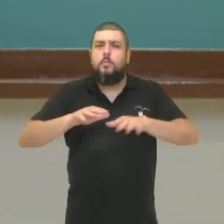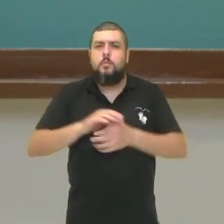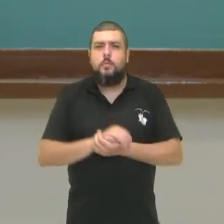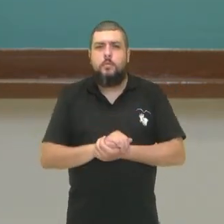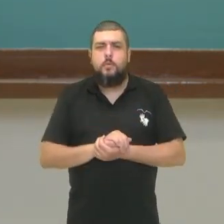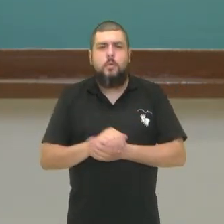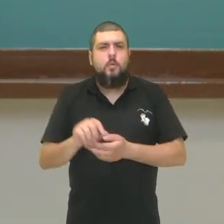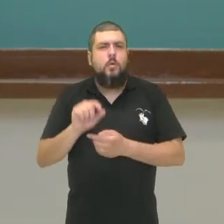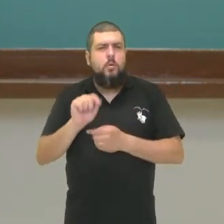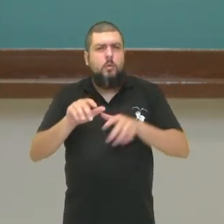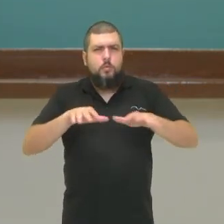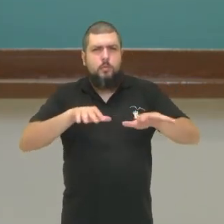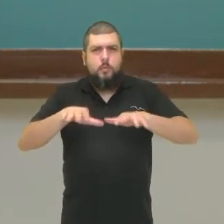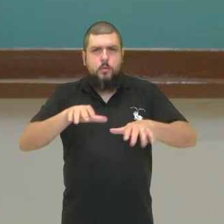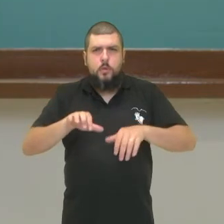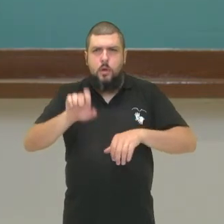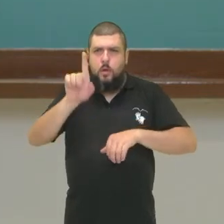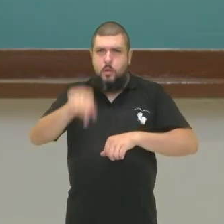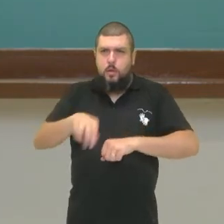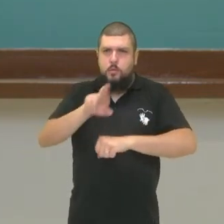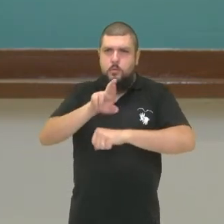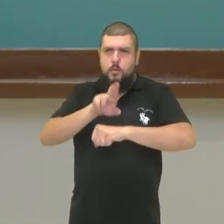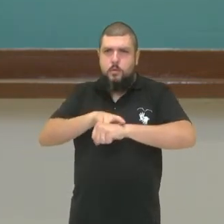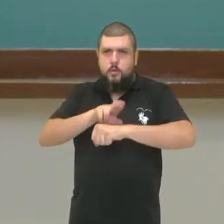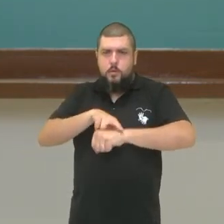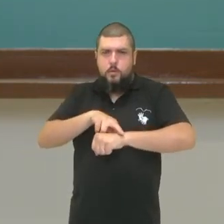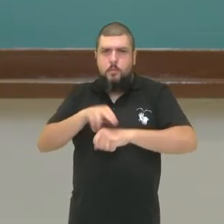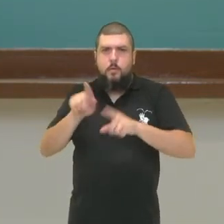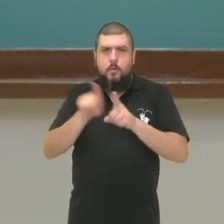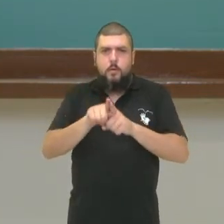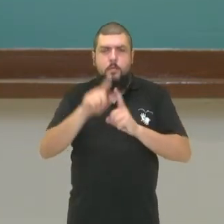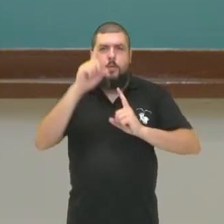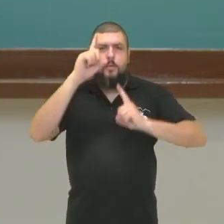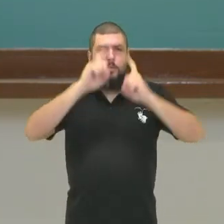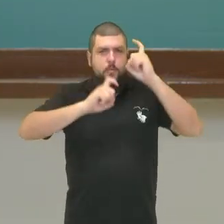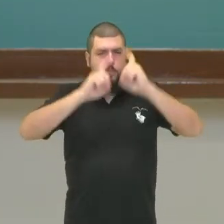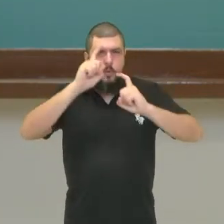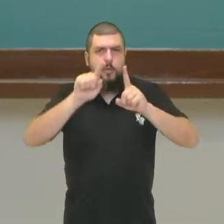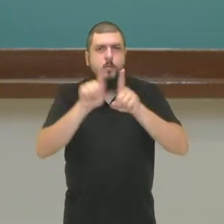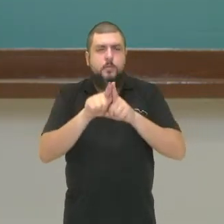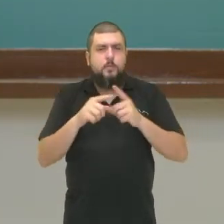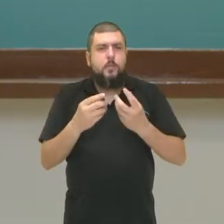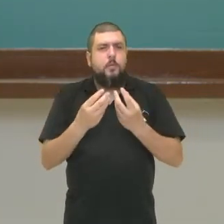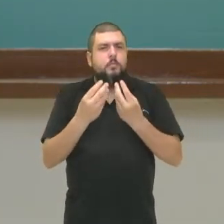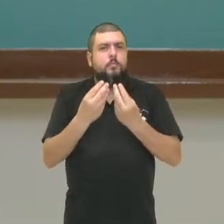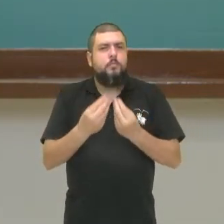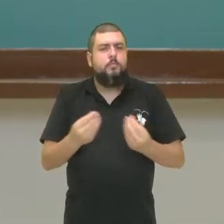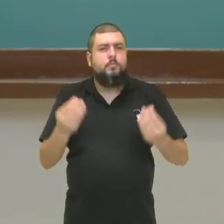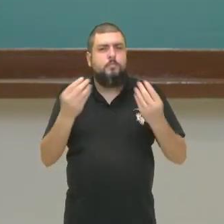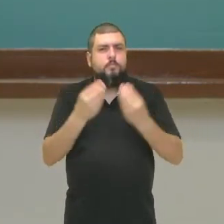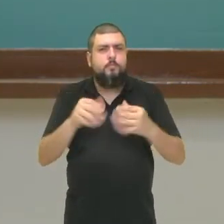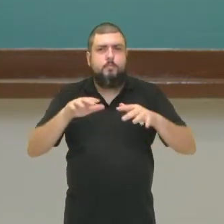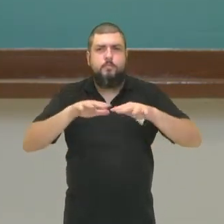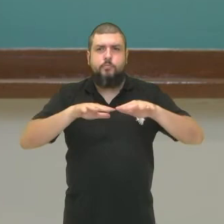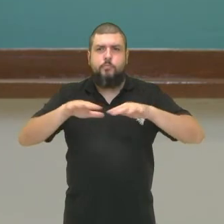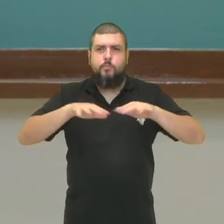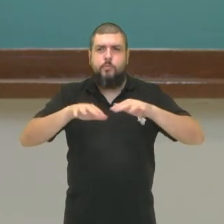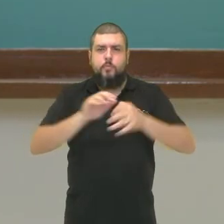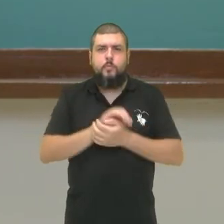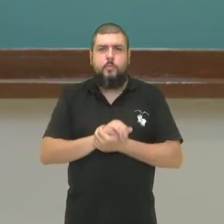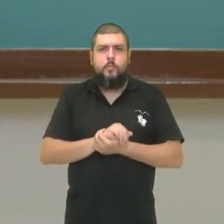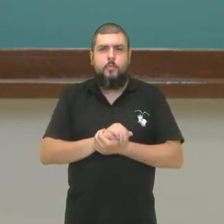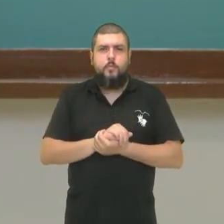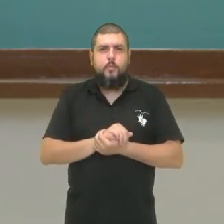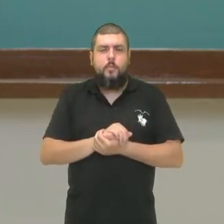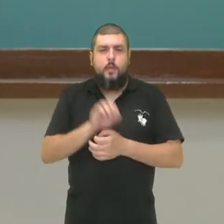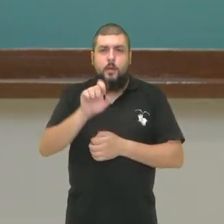os ritmos, a expressão, a qualidade do movimento, né? Que é a leveza dele, aquela qualidade